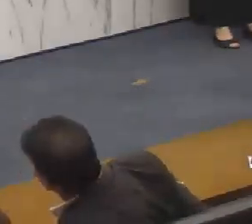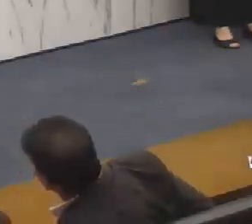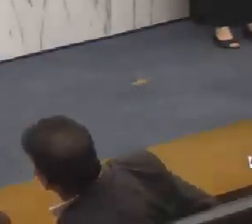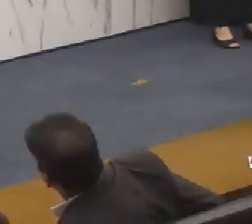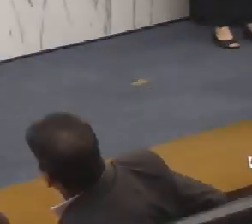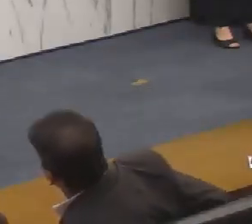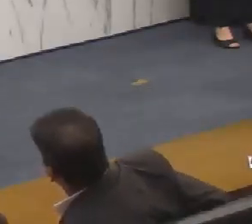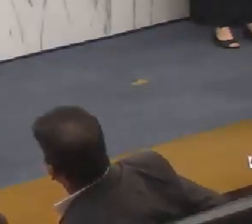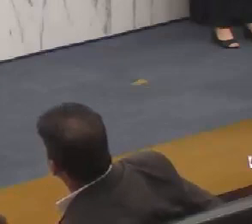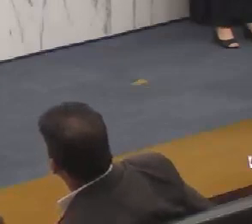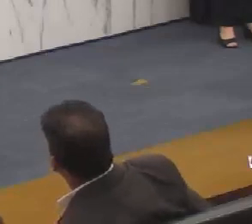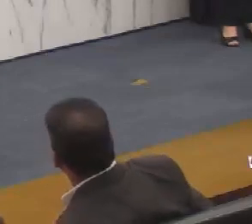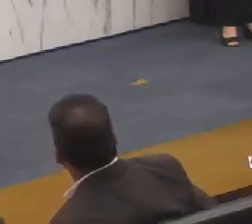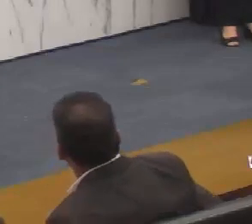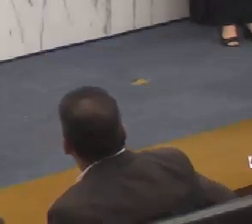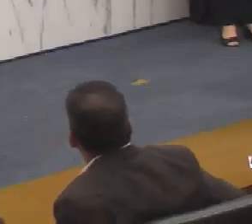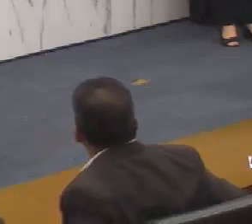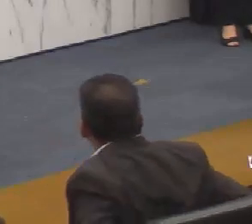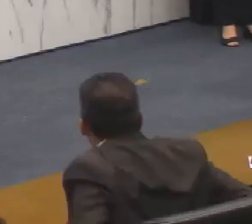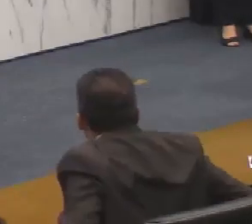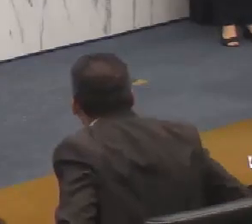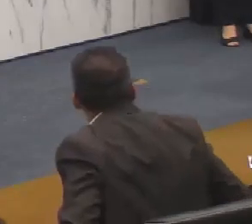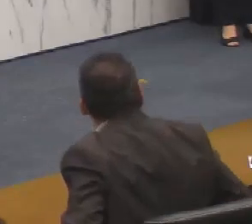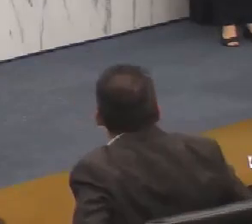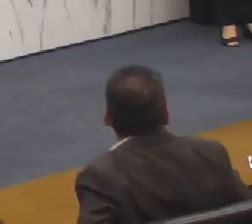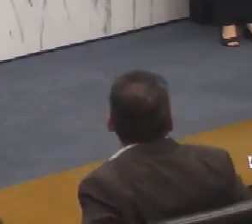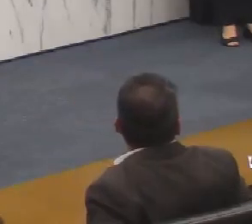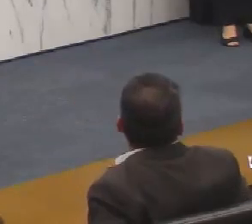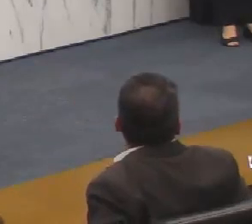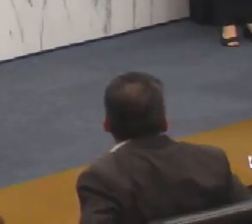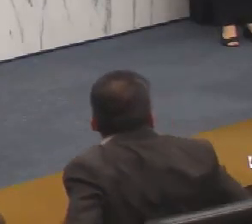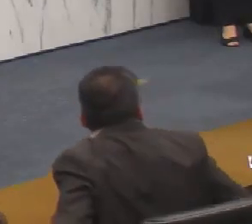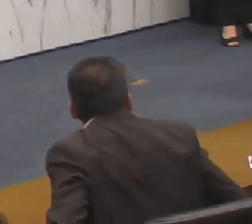mal existem, você pode